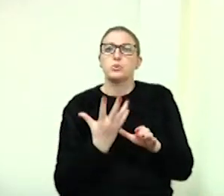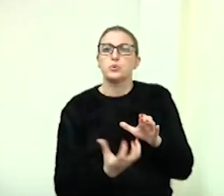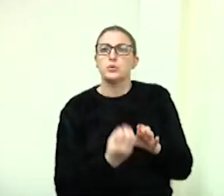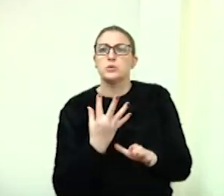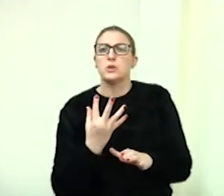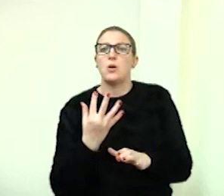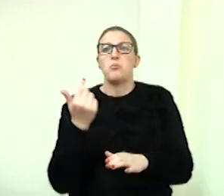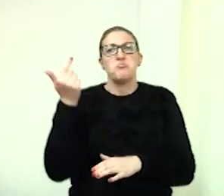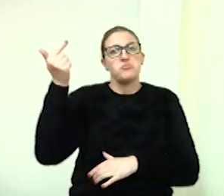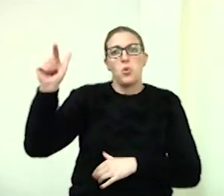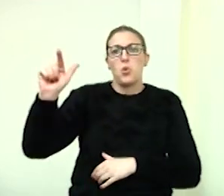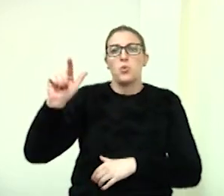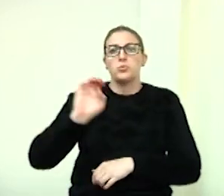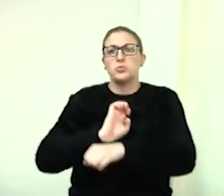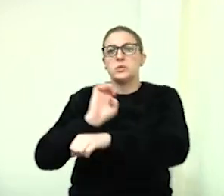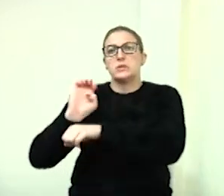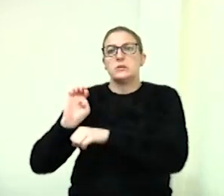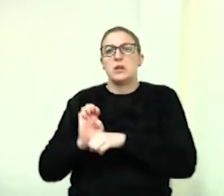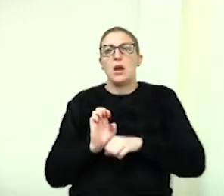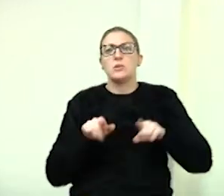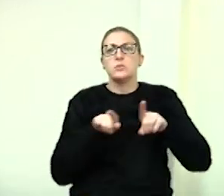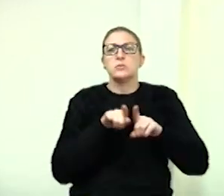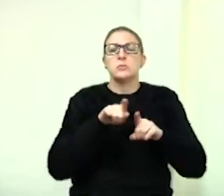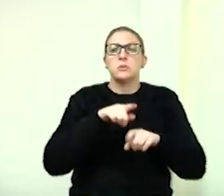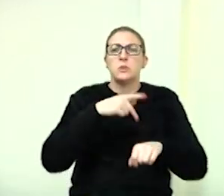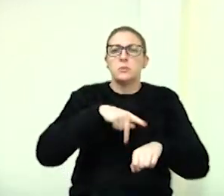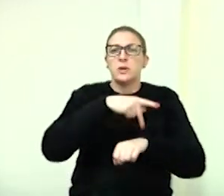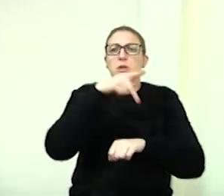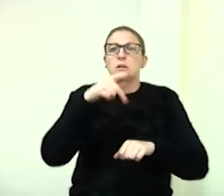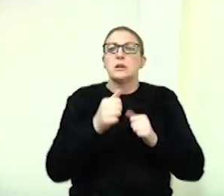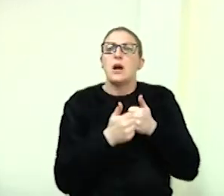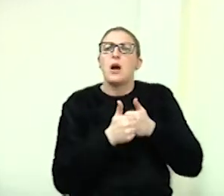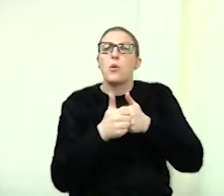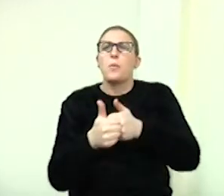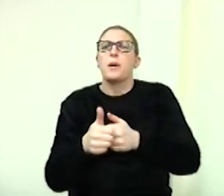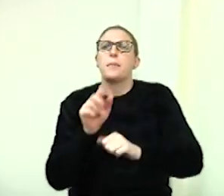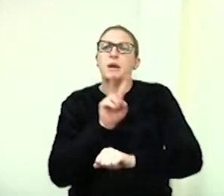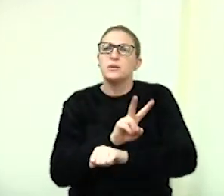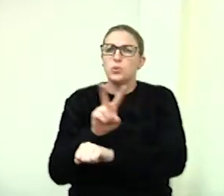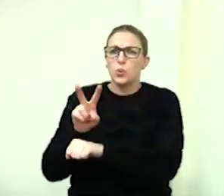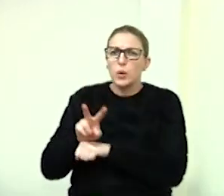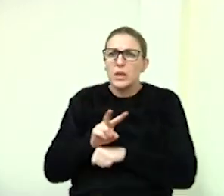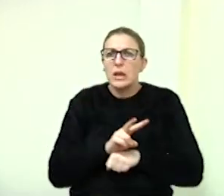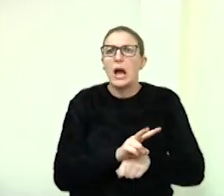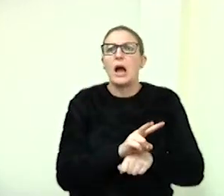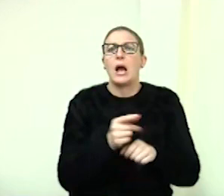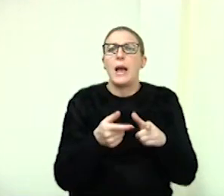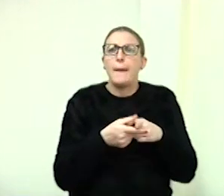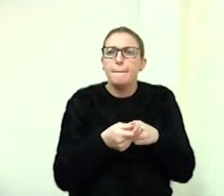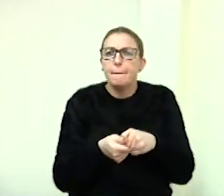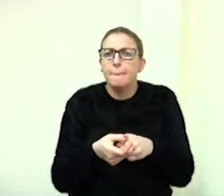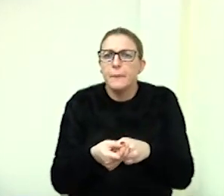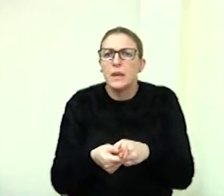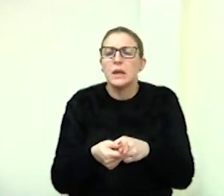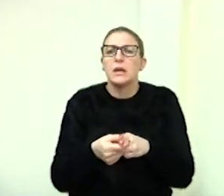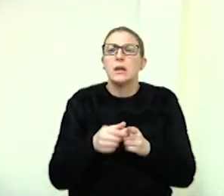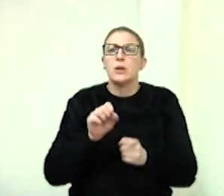acompanhamento das culturas de milho, soja, na questão das pragas, ferrugem asiática e outras,